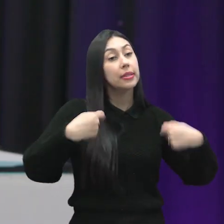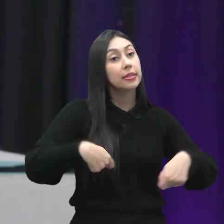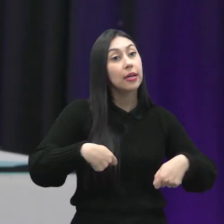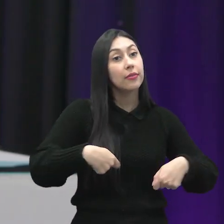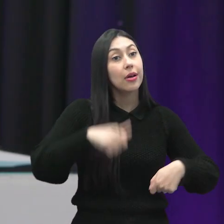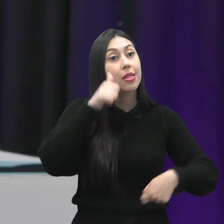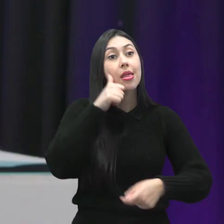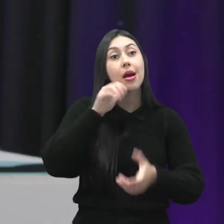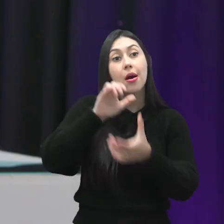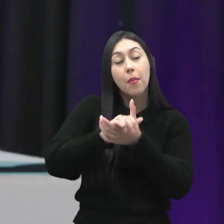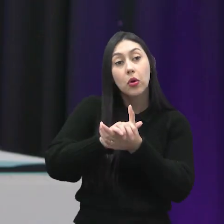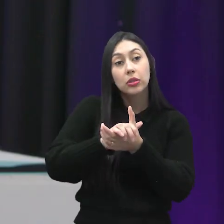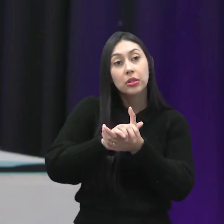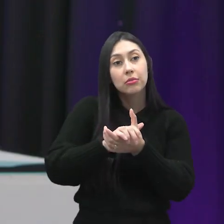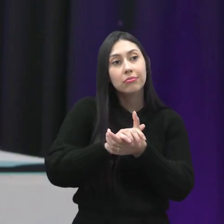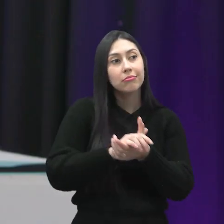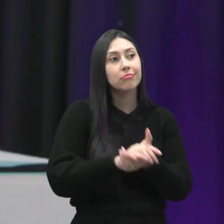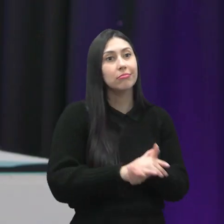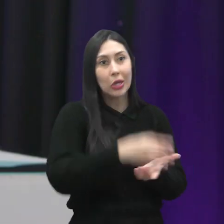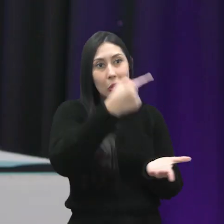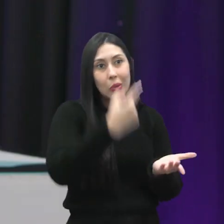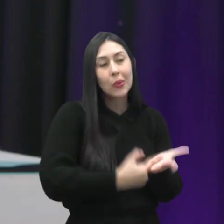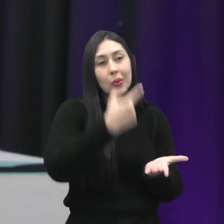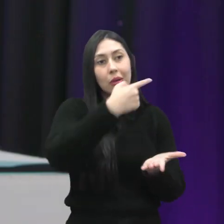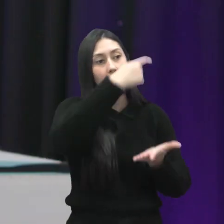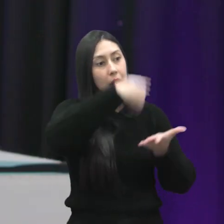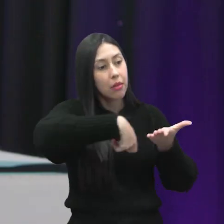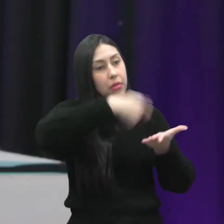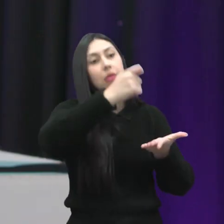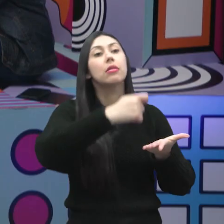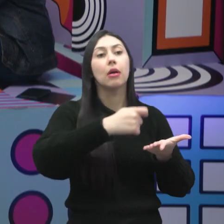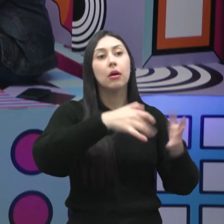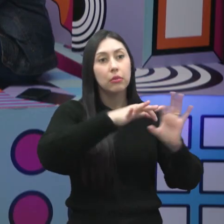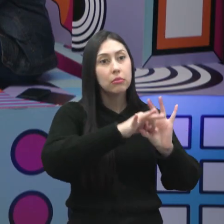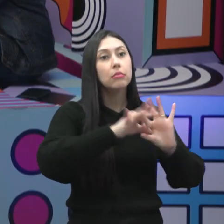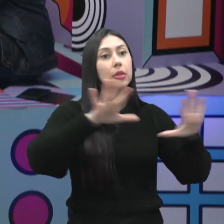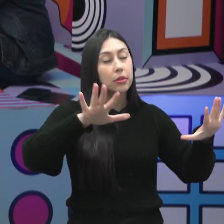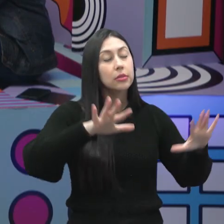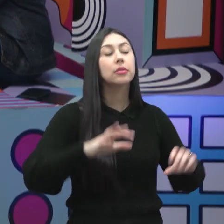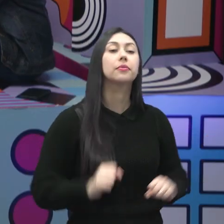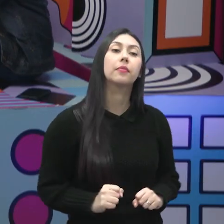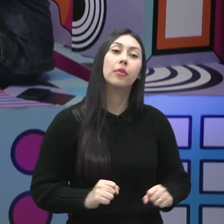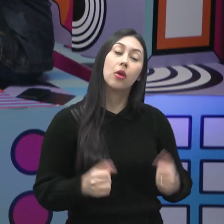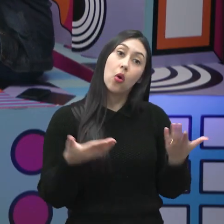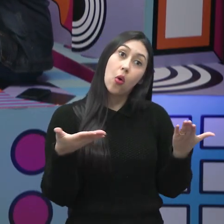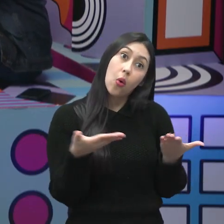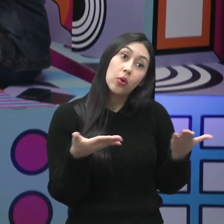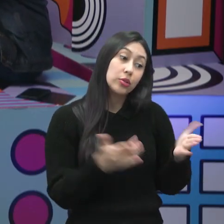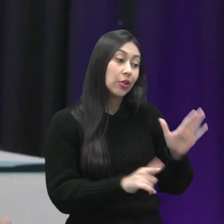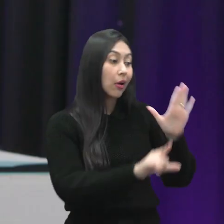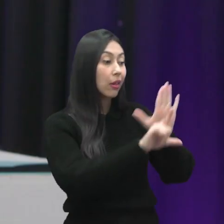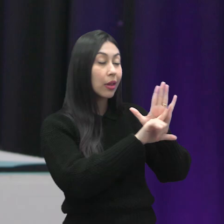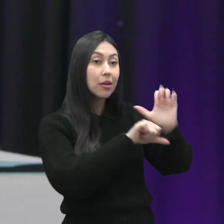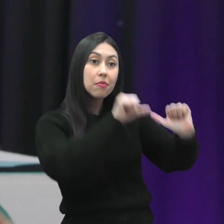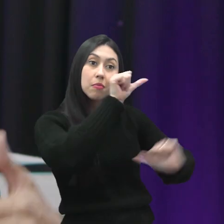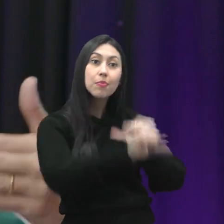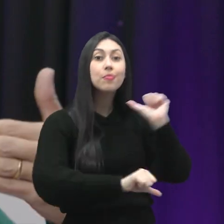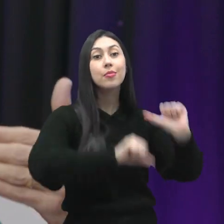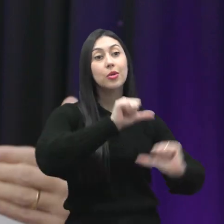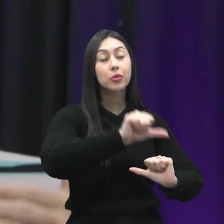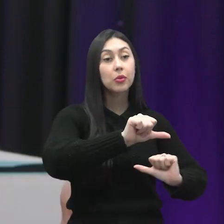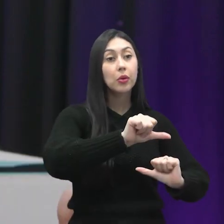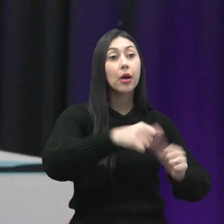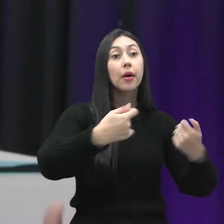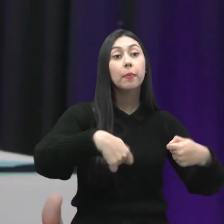anuência da cônjuge, né? Ela precisava assinar um termo de consentimento. Né? Hoje, com a mudança da legislação, a gente tem